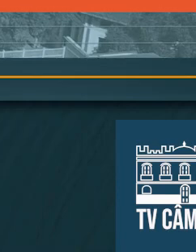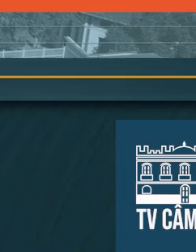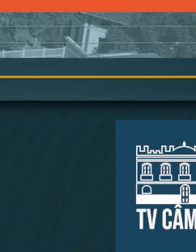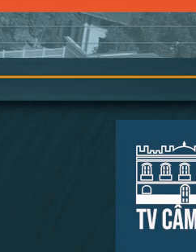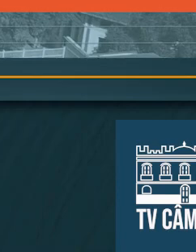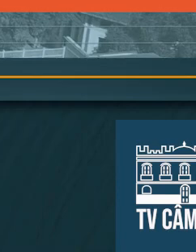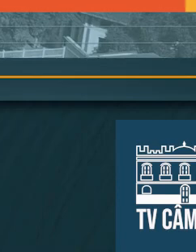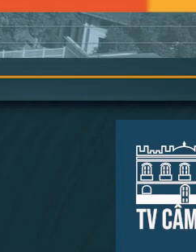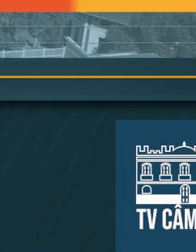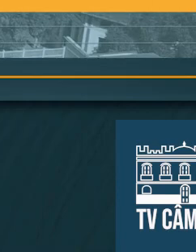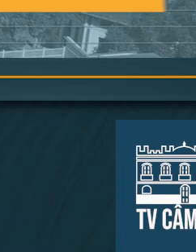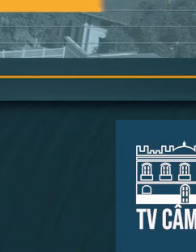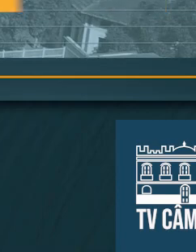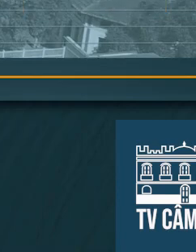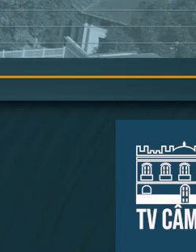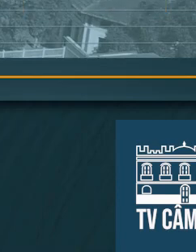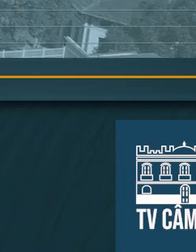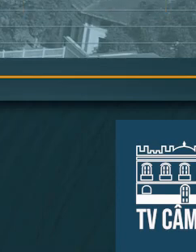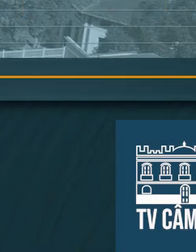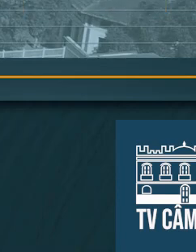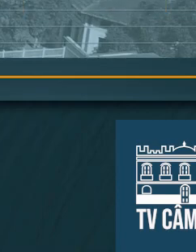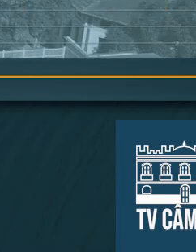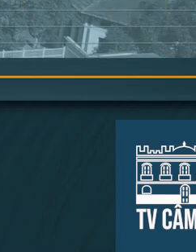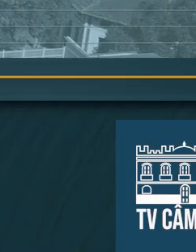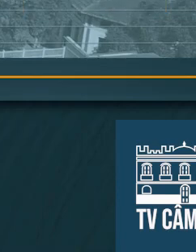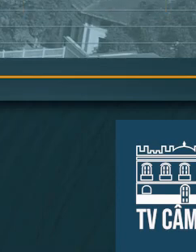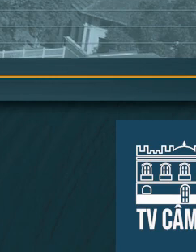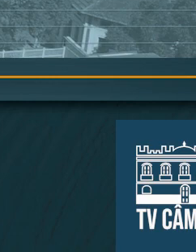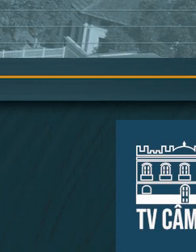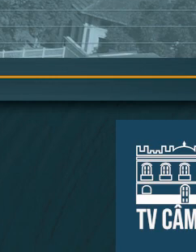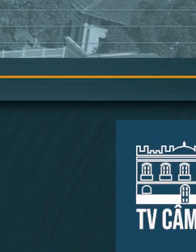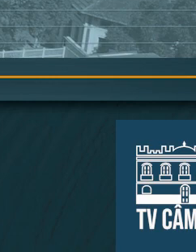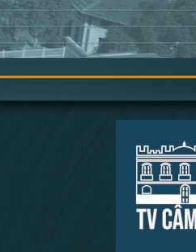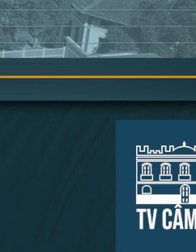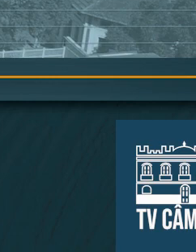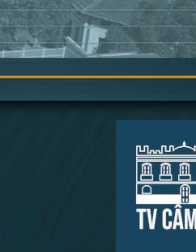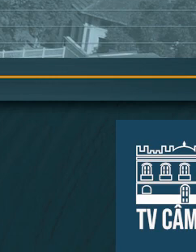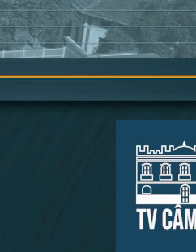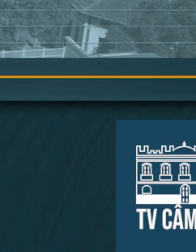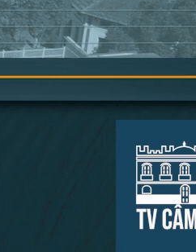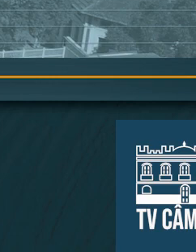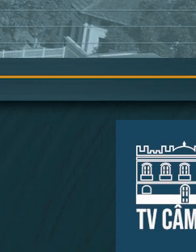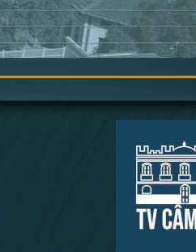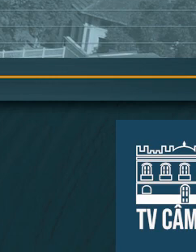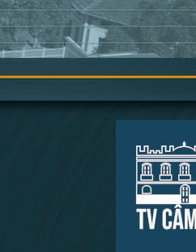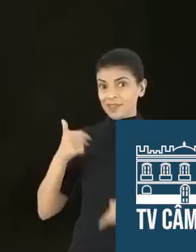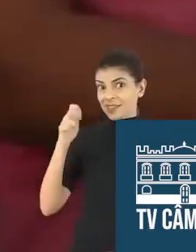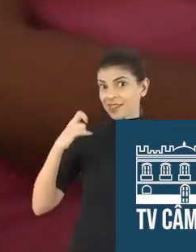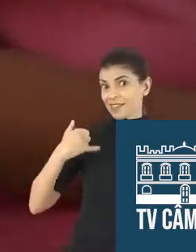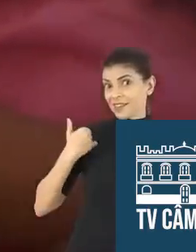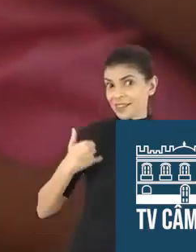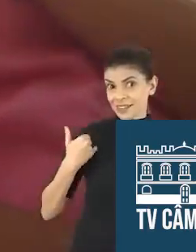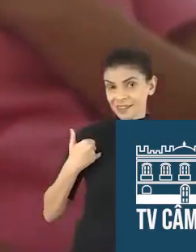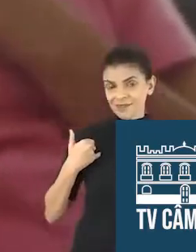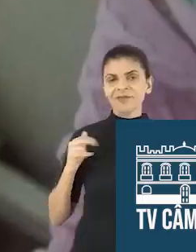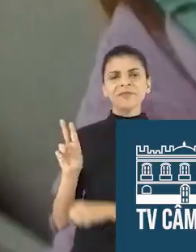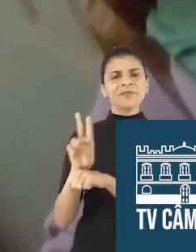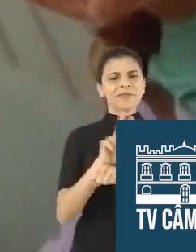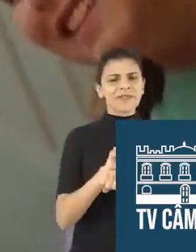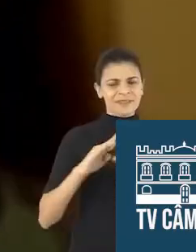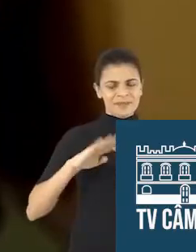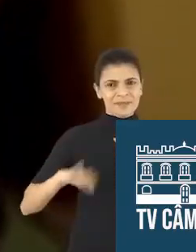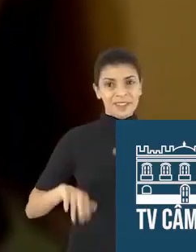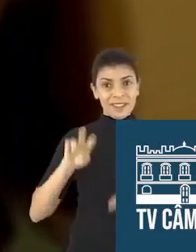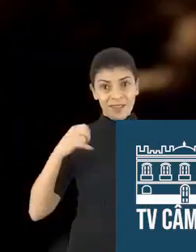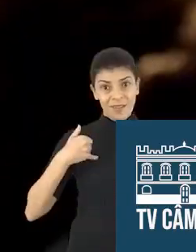29 de maio de 2024. O Jornal da Câmara de Angra dos Reis começa agora com os seguintes destaques. Angra